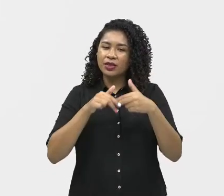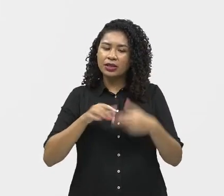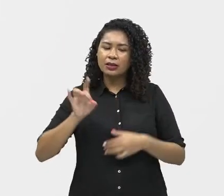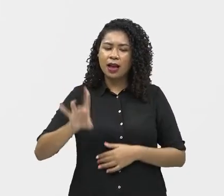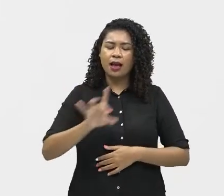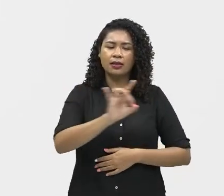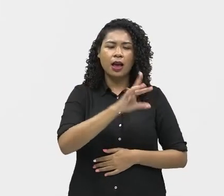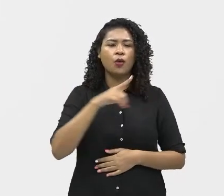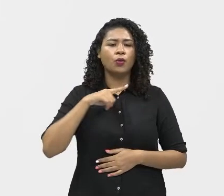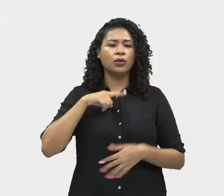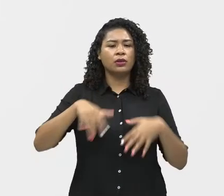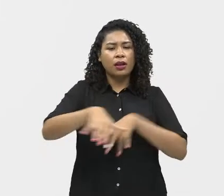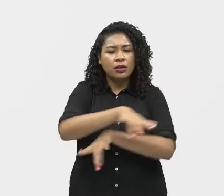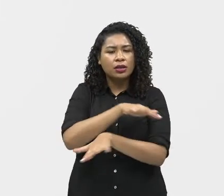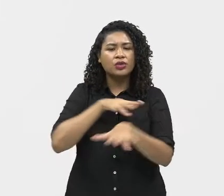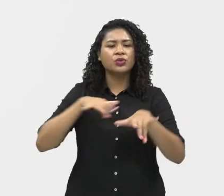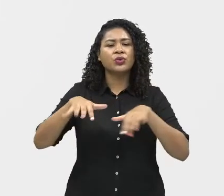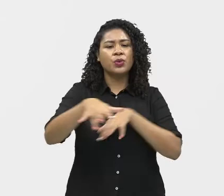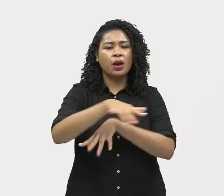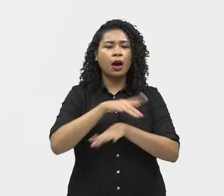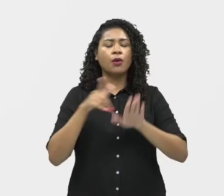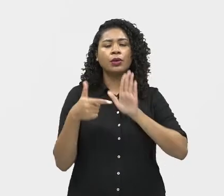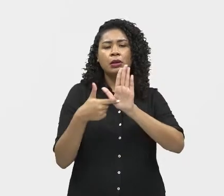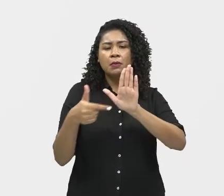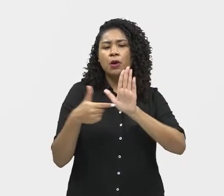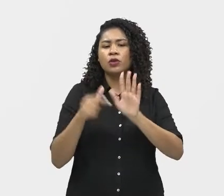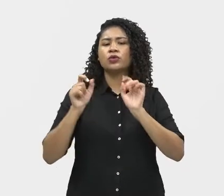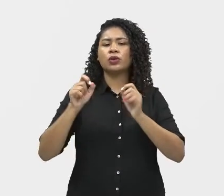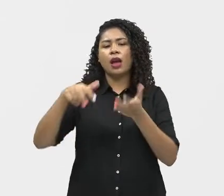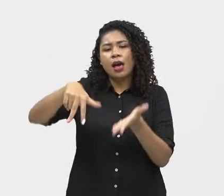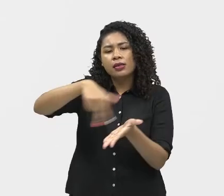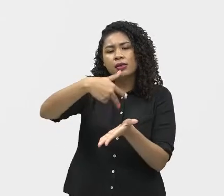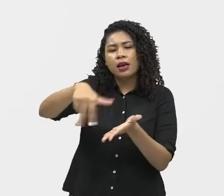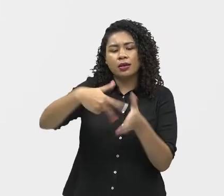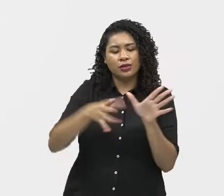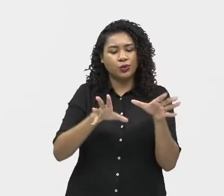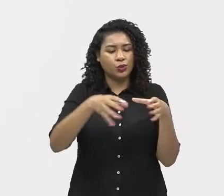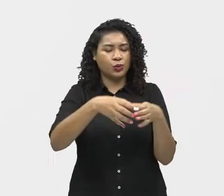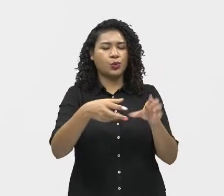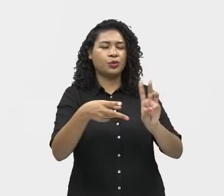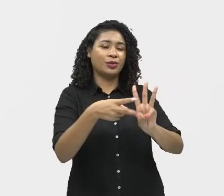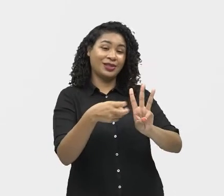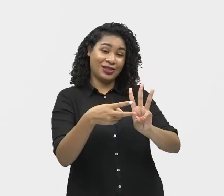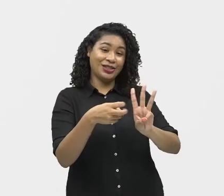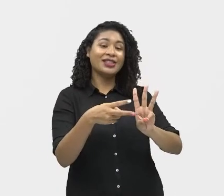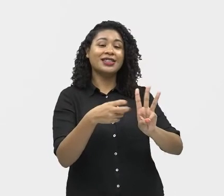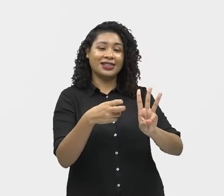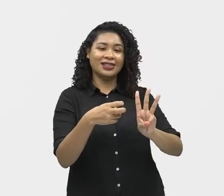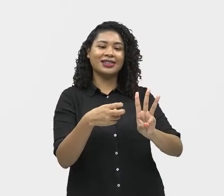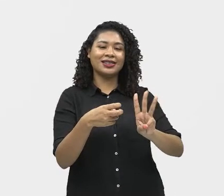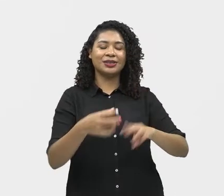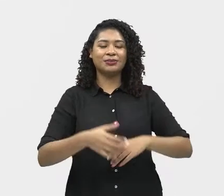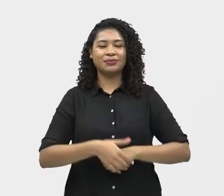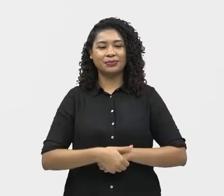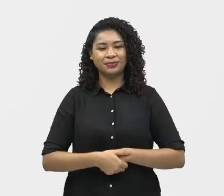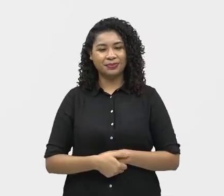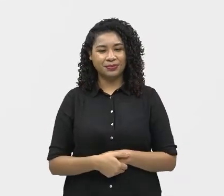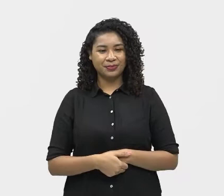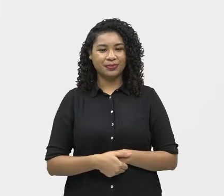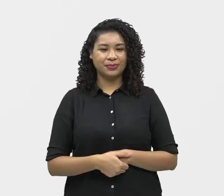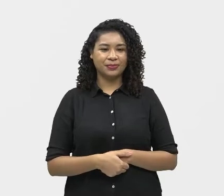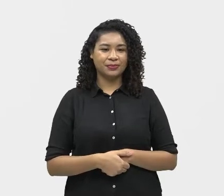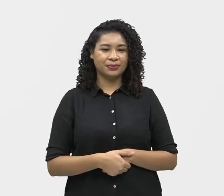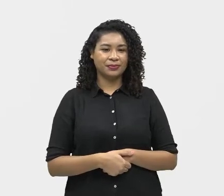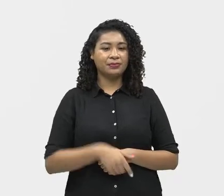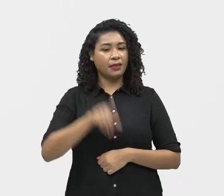rituais onde que aparece também as danças das tribos indígenas, que também representa os indígenas, não é isso? Que